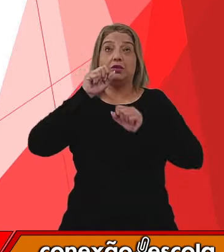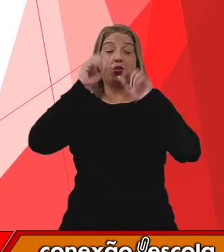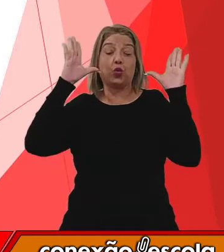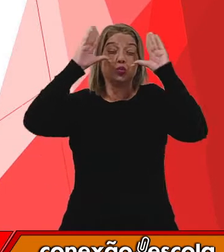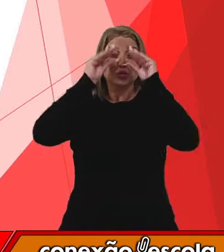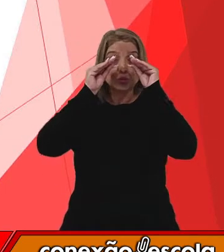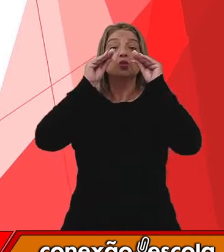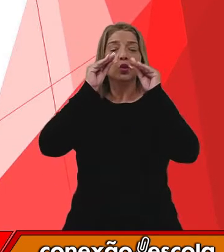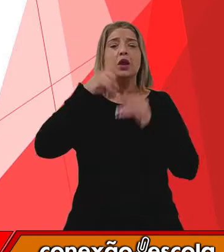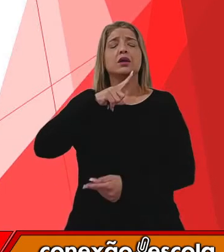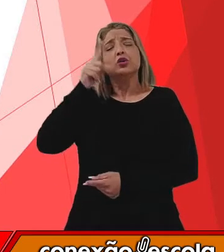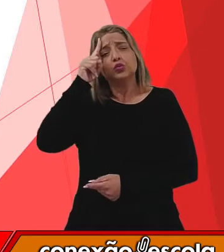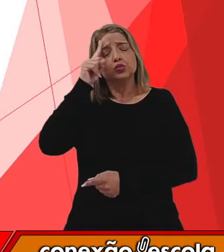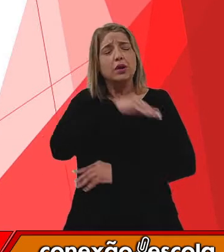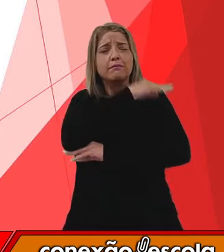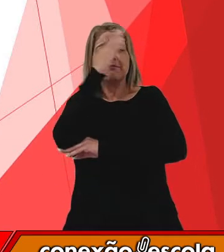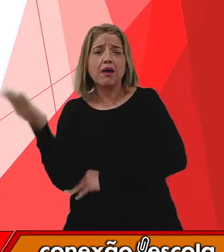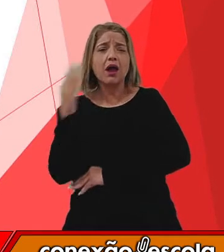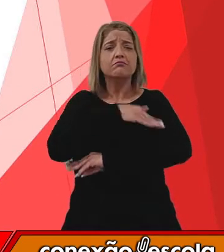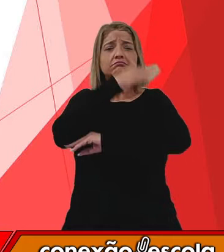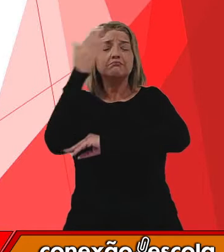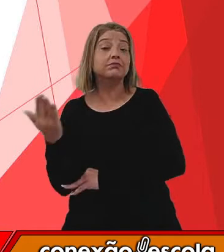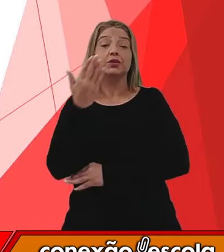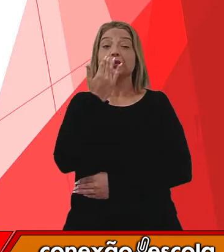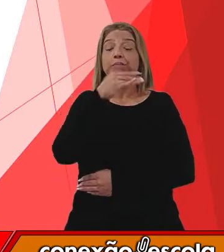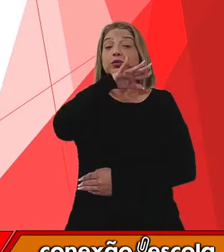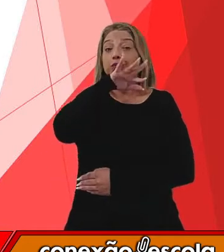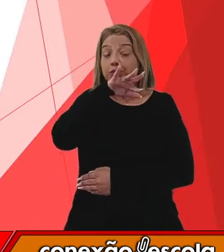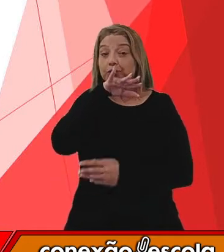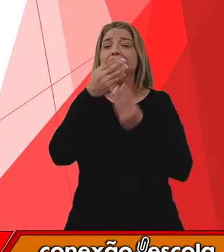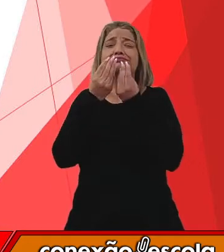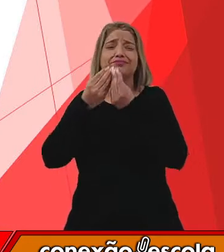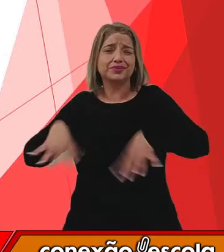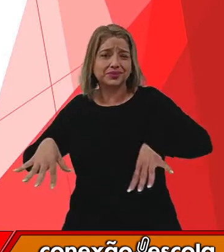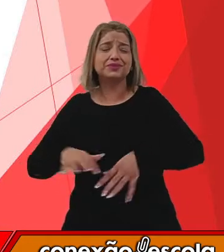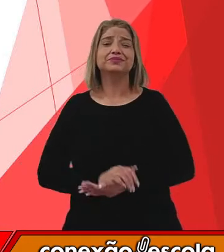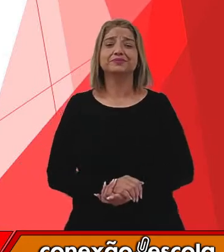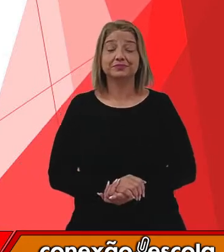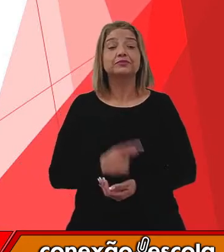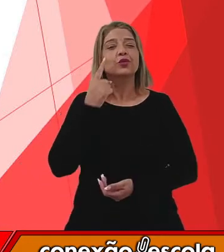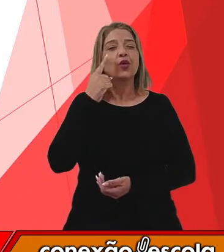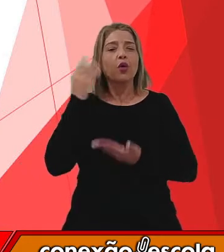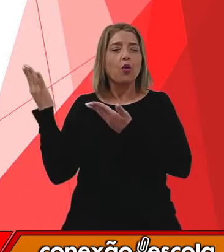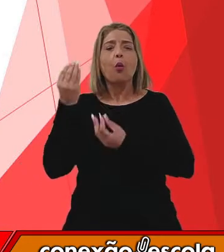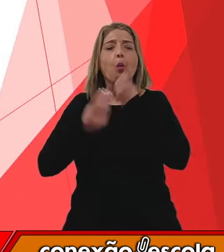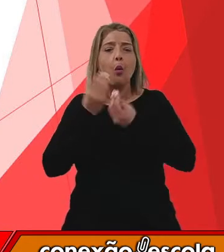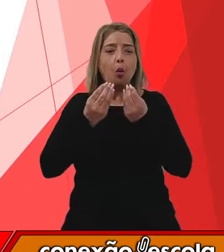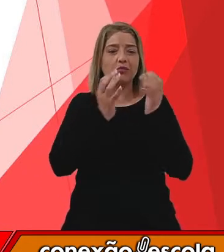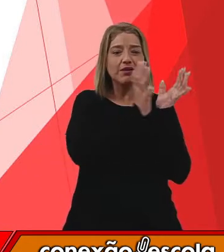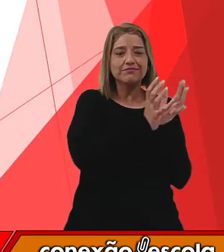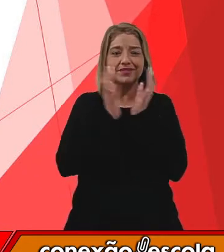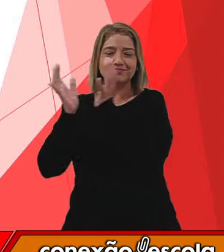passavam dias e mais dias à base de uma alimentação muito escassa. Viram na 2ª divisão o quanto